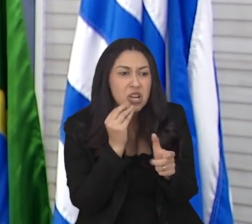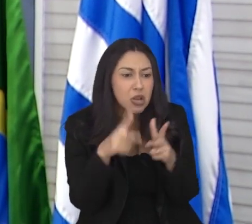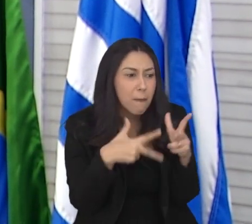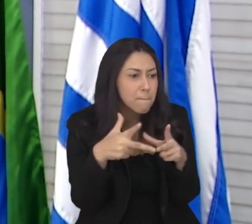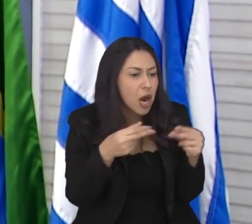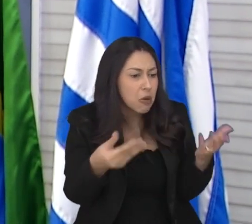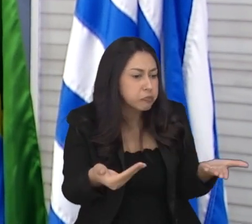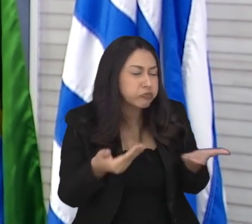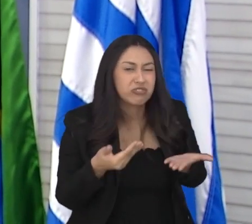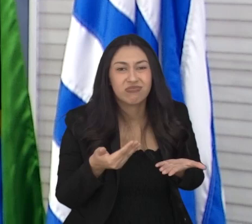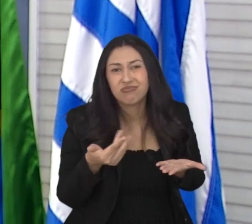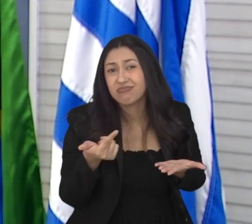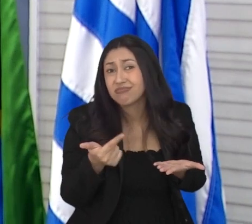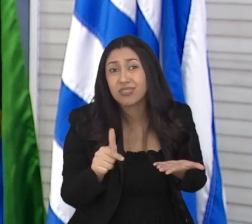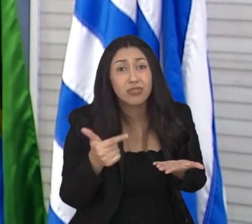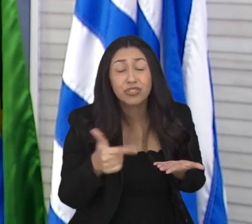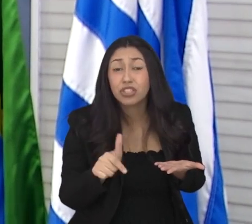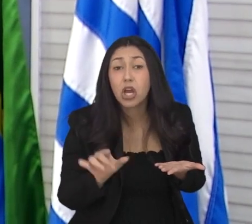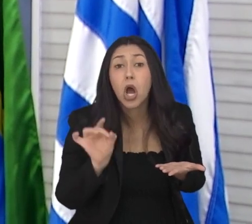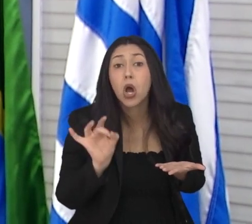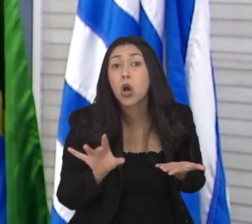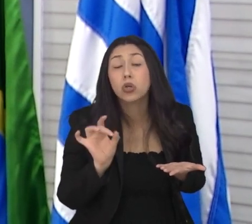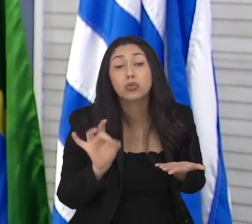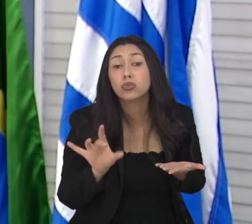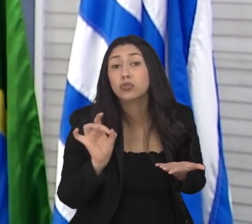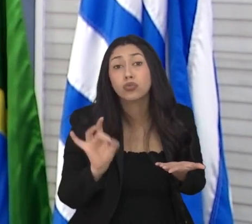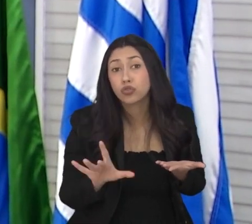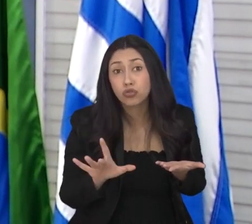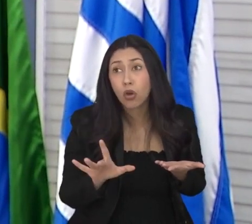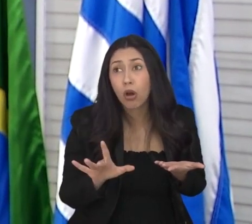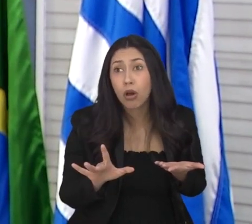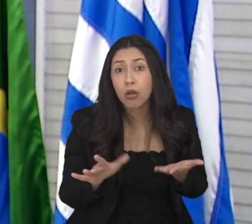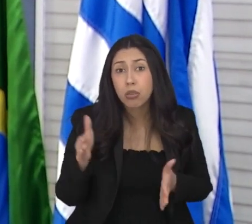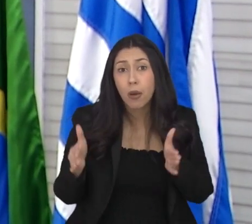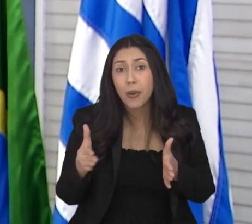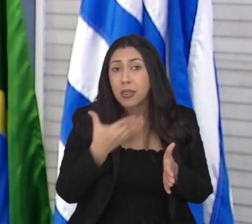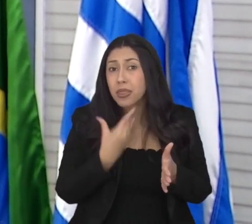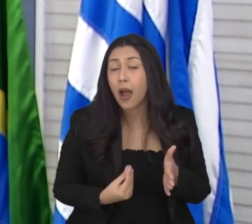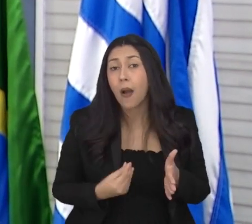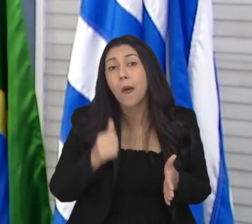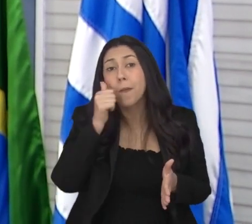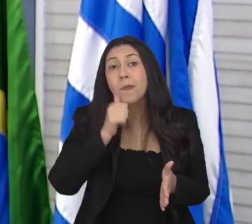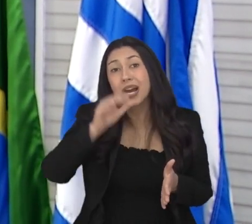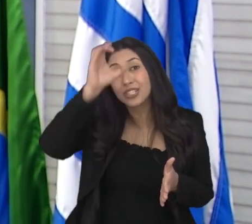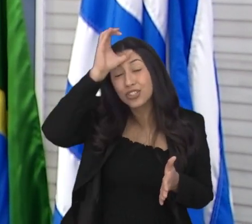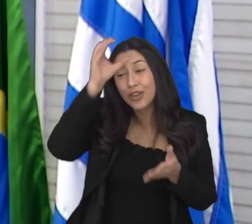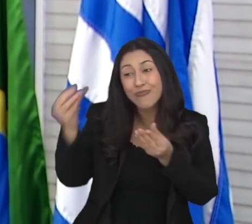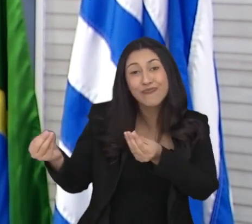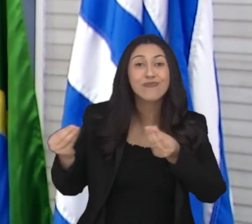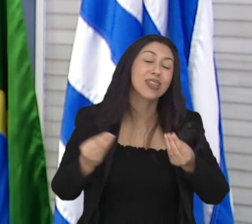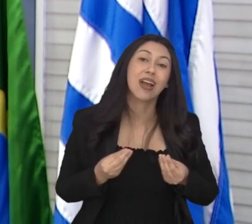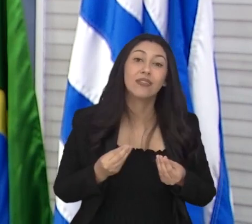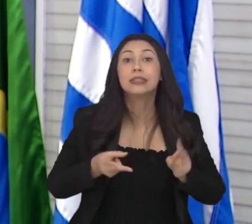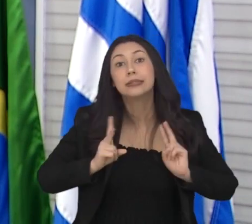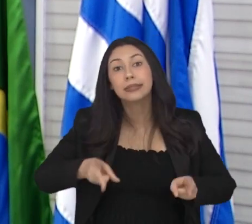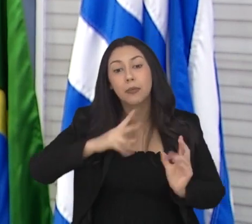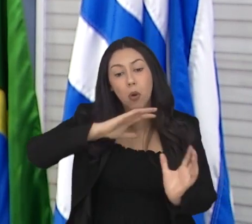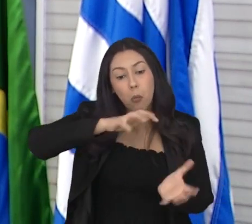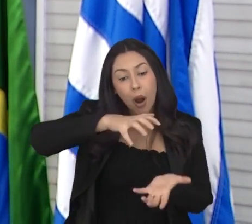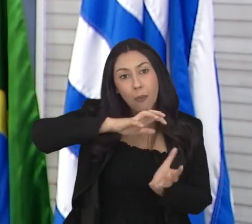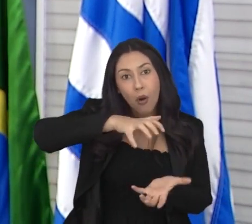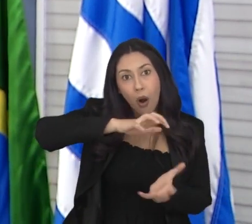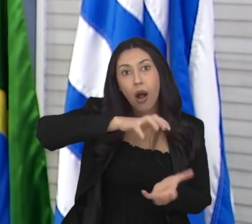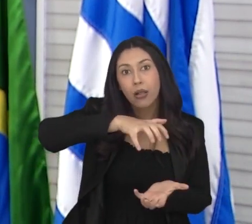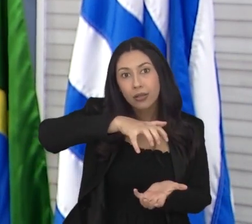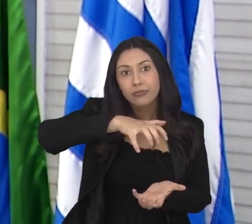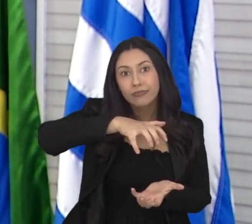oportunidade de ganhar presente. O único que dava presente para nós no Natal era uma tia, e ela exclusivamente dava bola